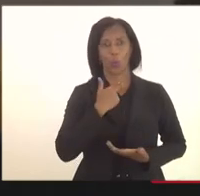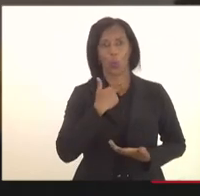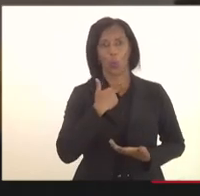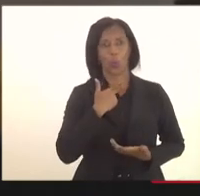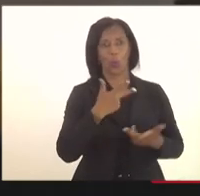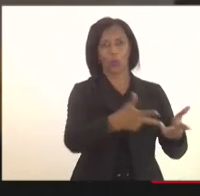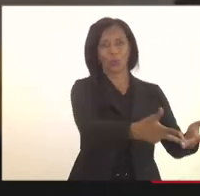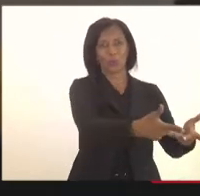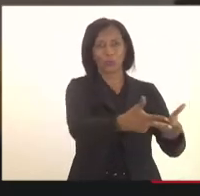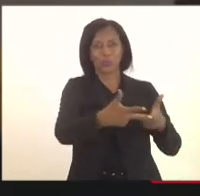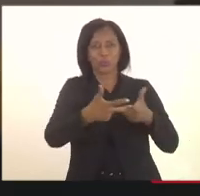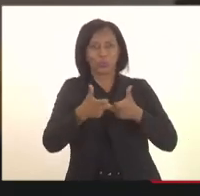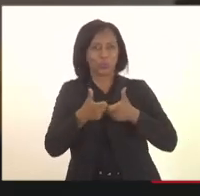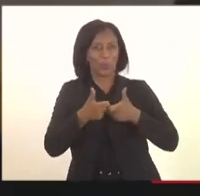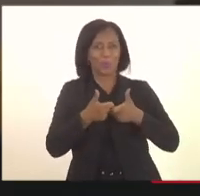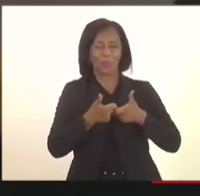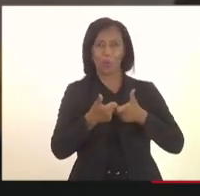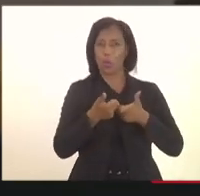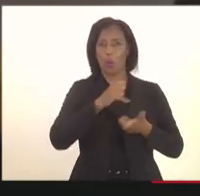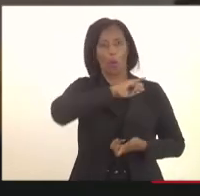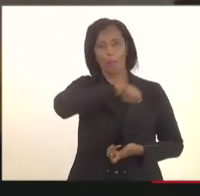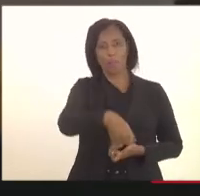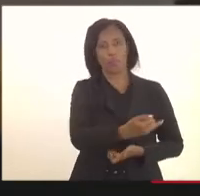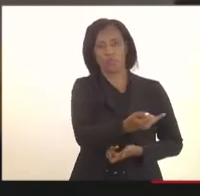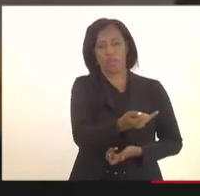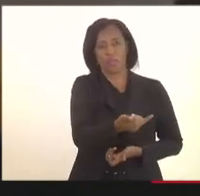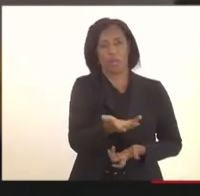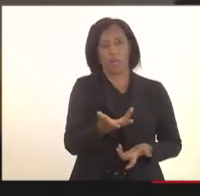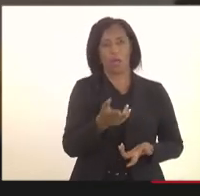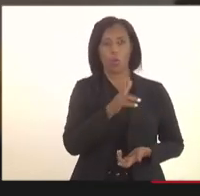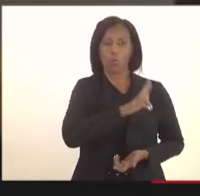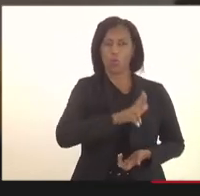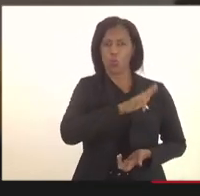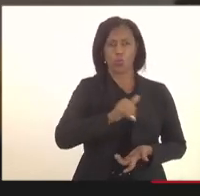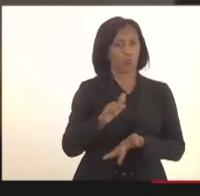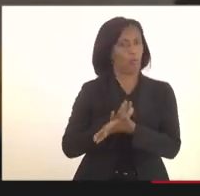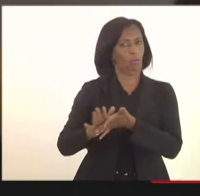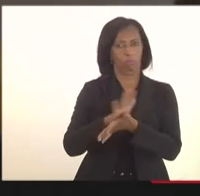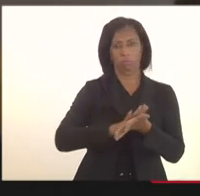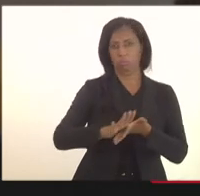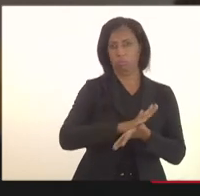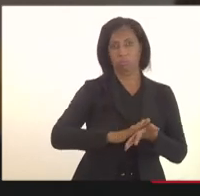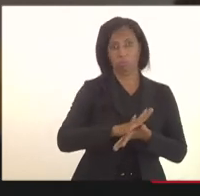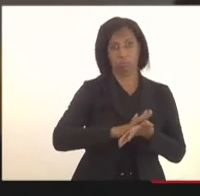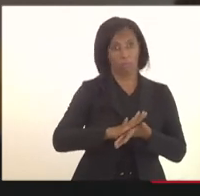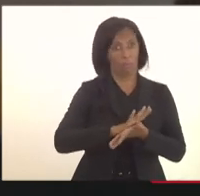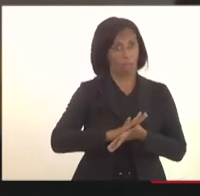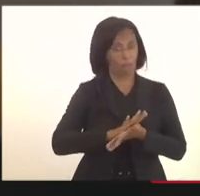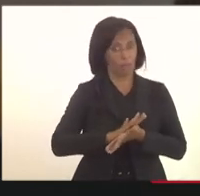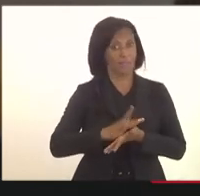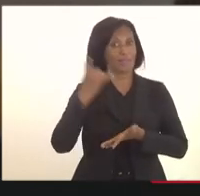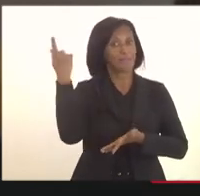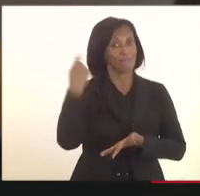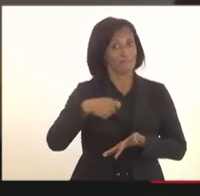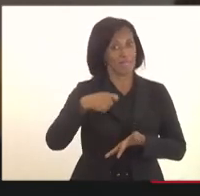a princípio, autorizados a fazer o aproveitamento comercial, o uso ou a manipulação disso. Nós precisaríamos de uma autorização específica da